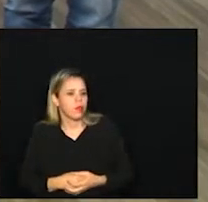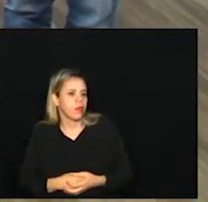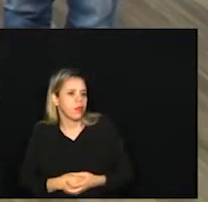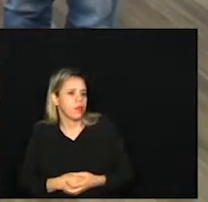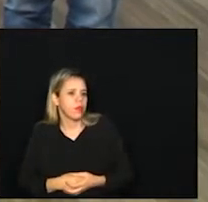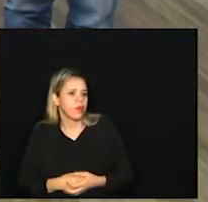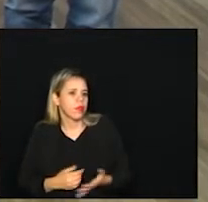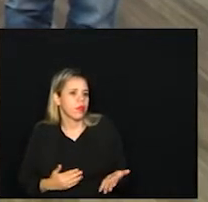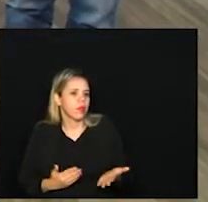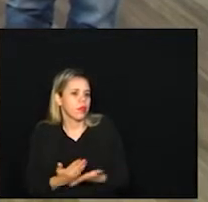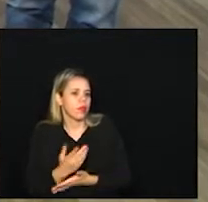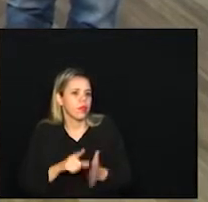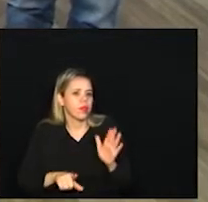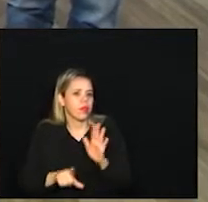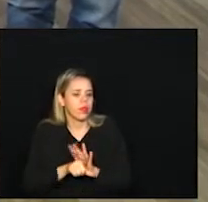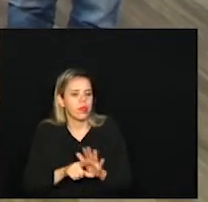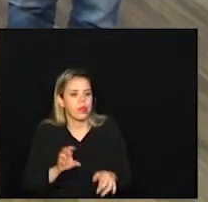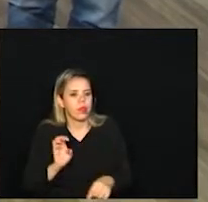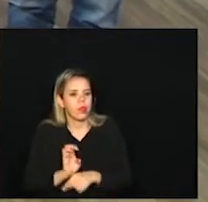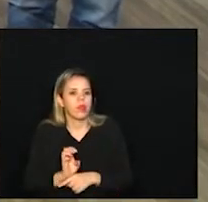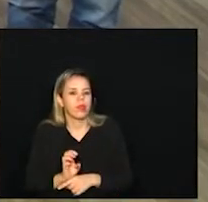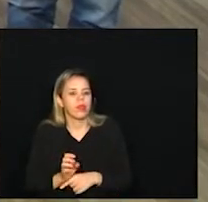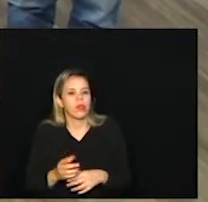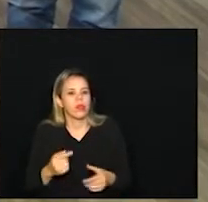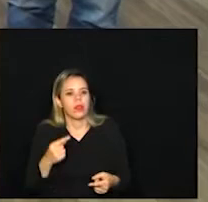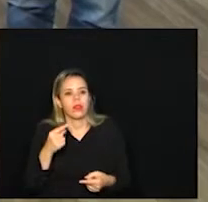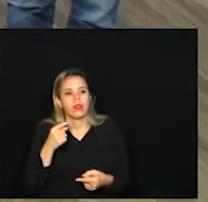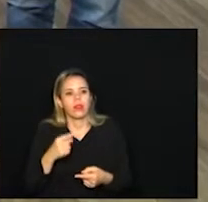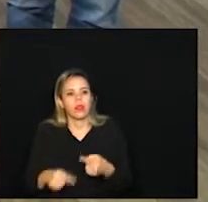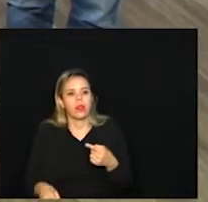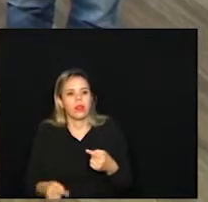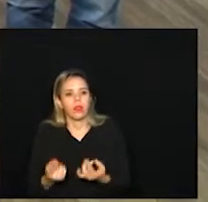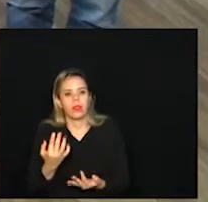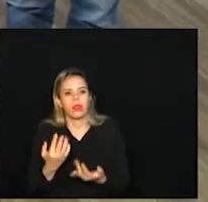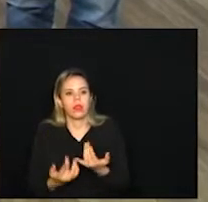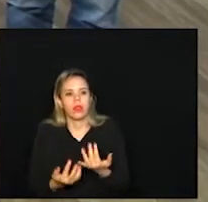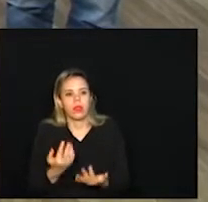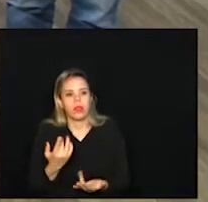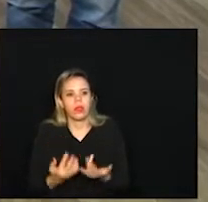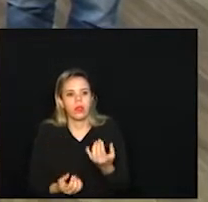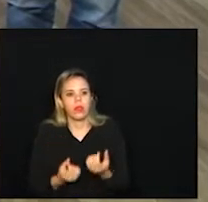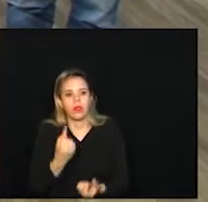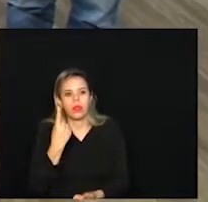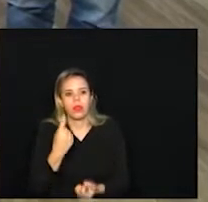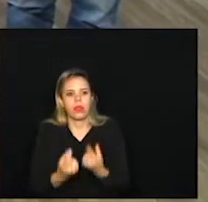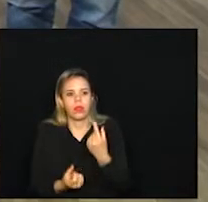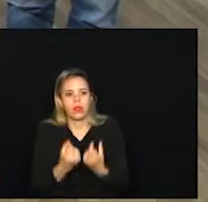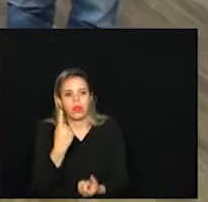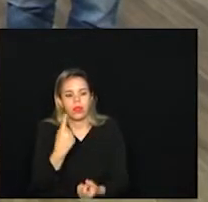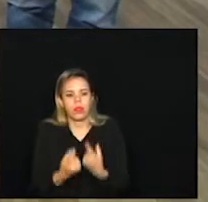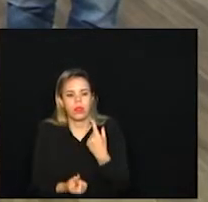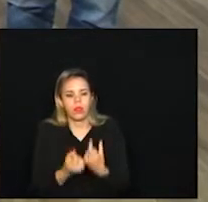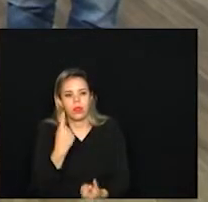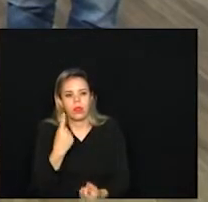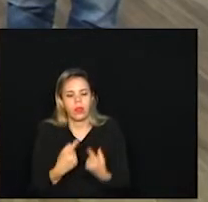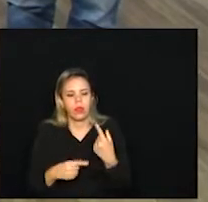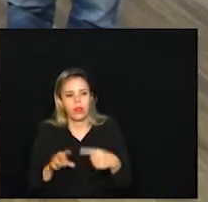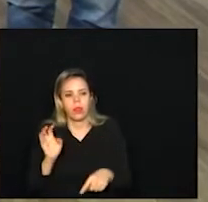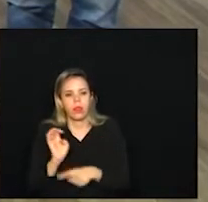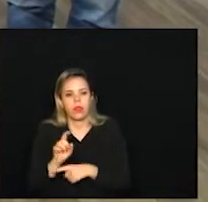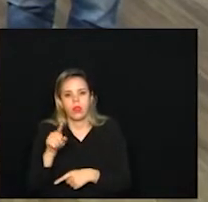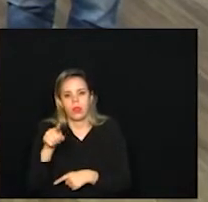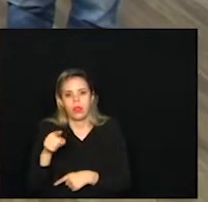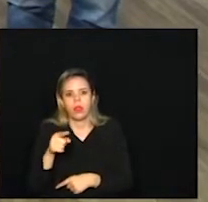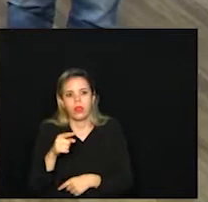a sanção de uma lei estadual que agora proíbe a queima EA comercialização de fogos de artifício no estado nem o senhor